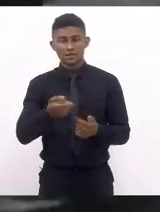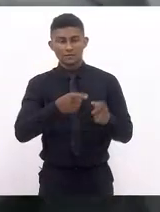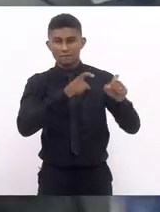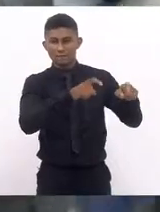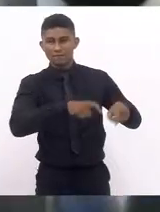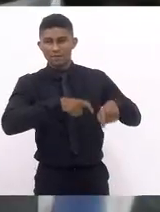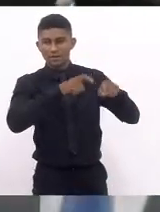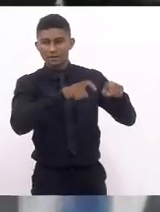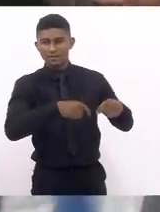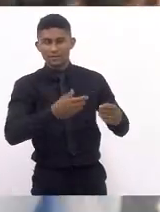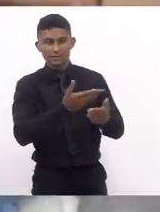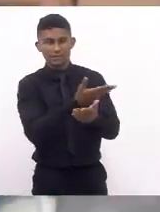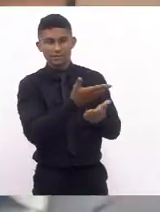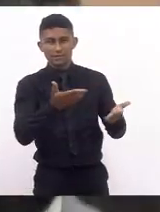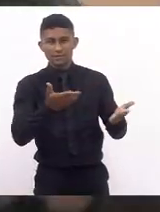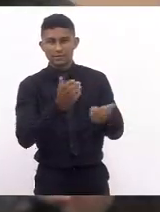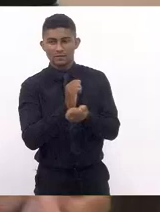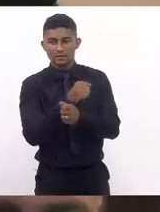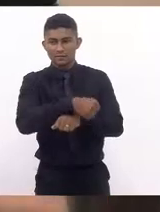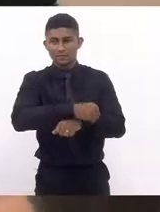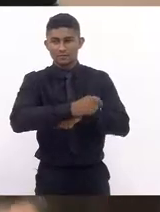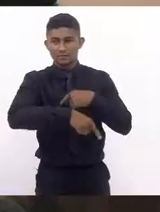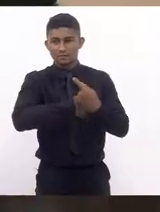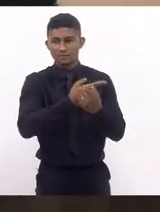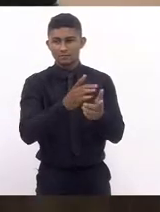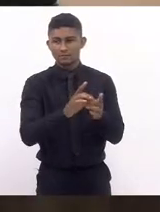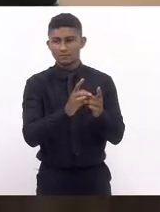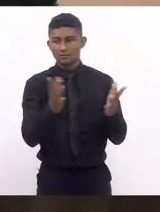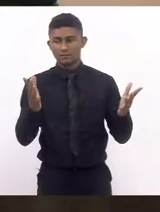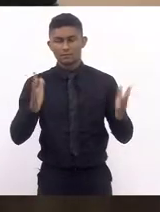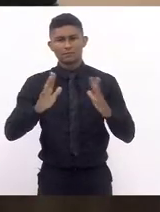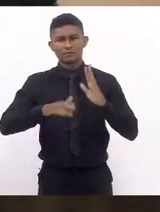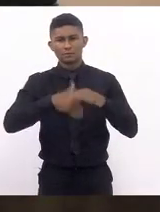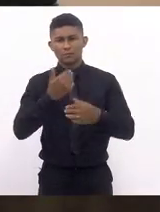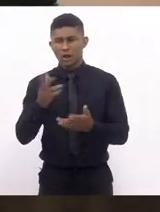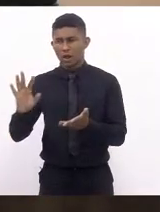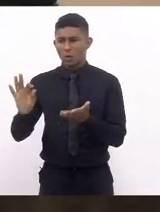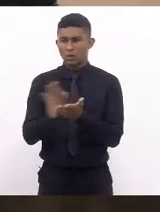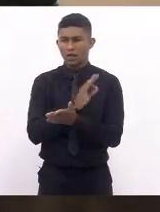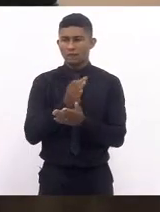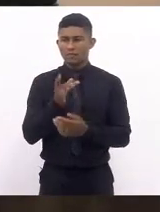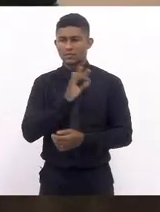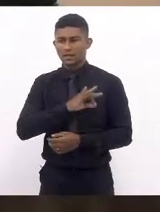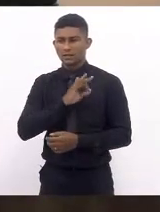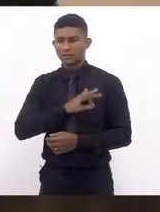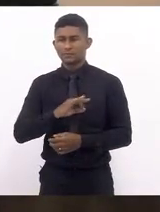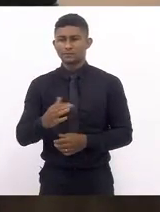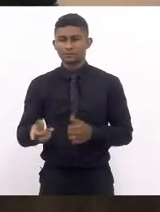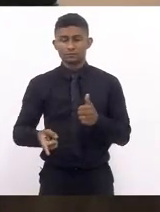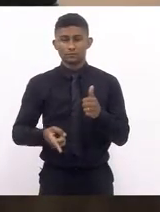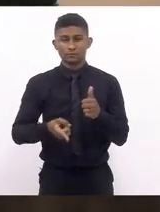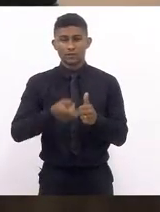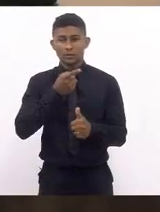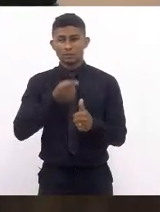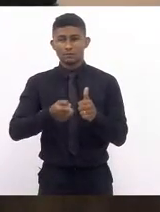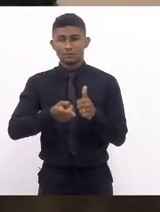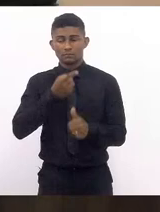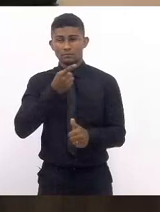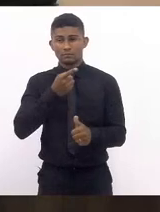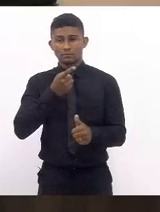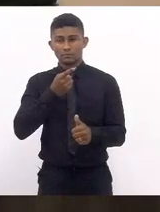fazendas e libertar todos os escravos depois contratavam com salário eles e tal e o primeiro jogador